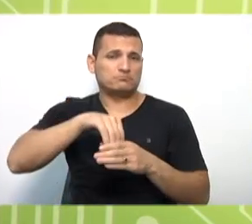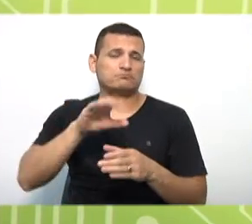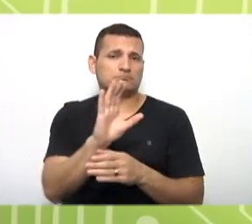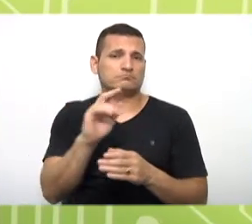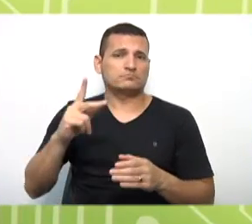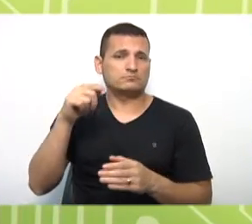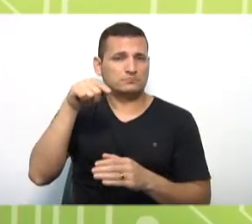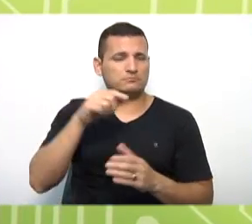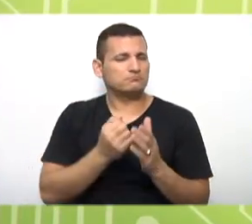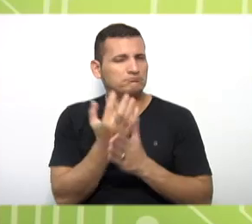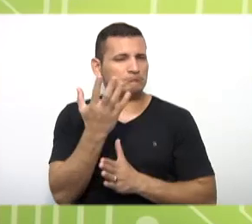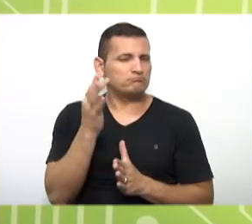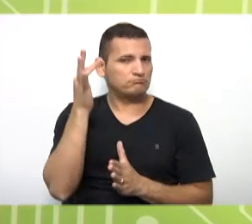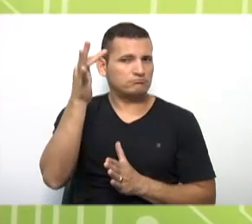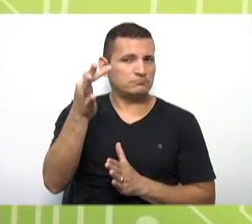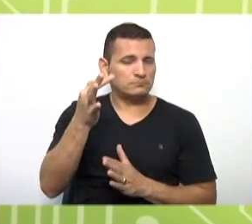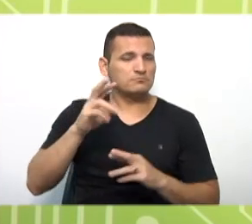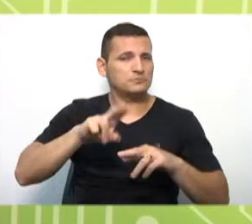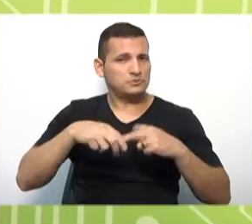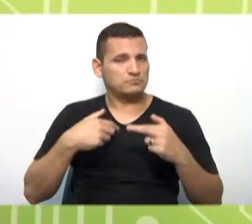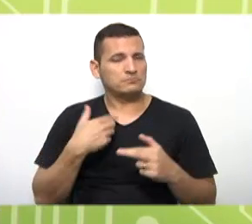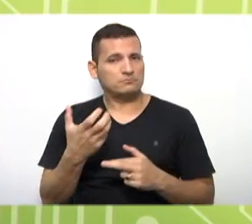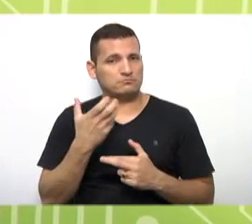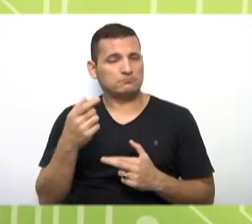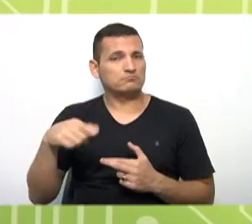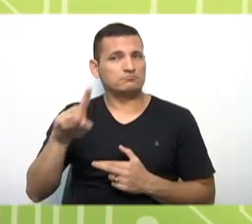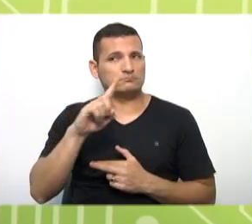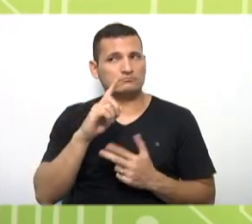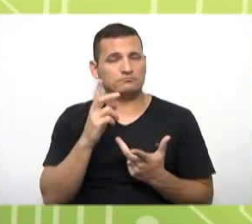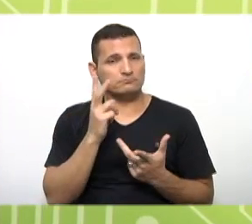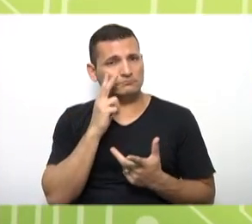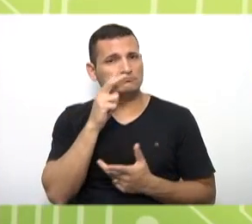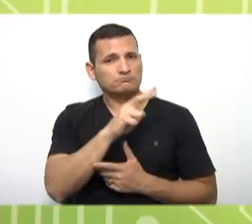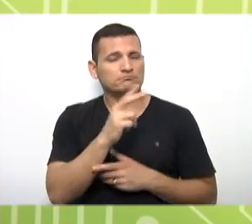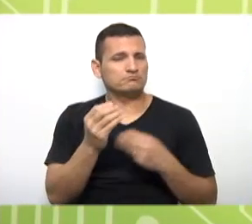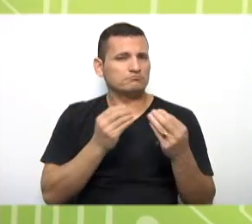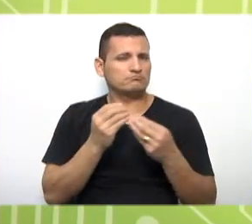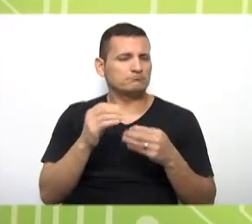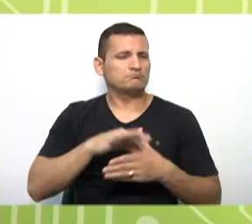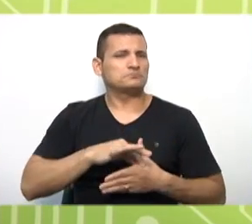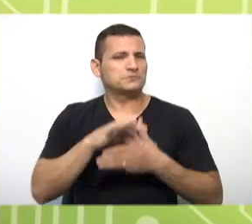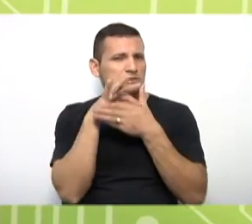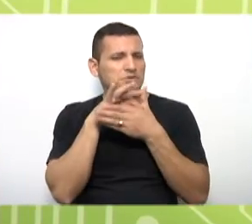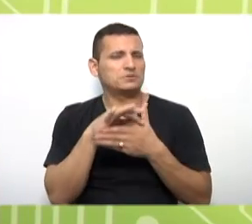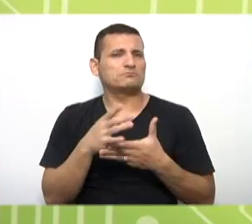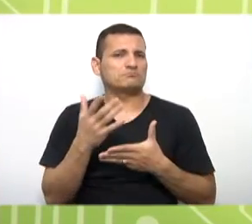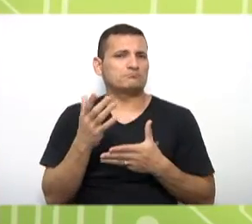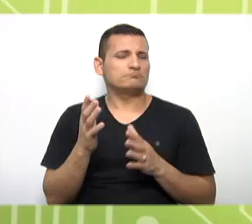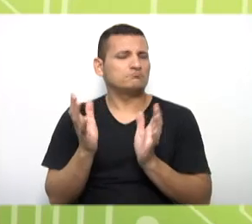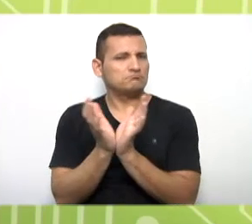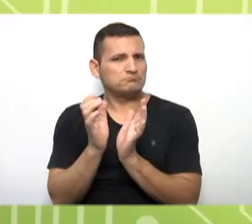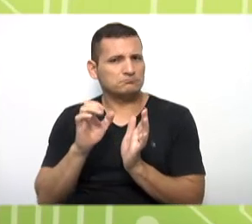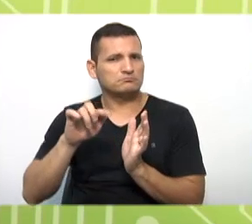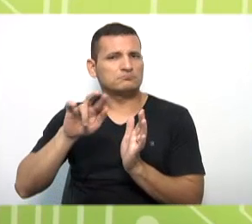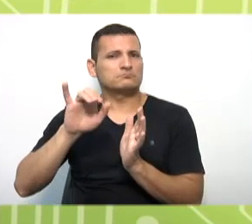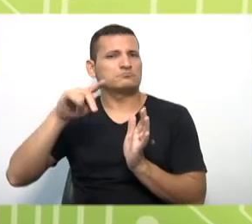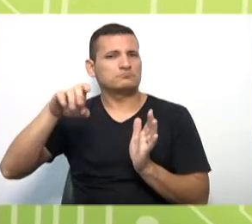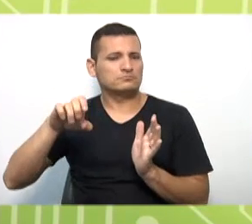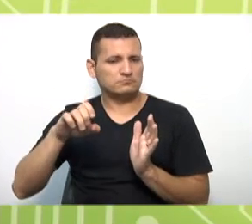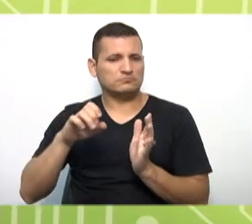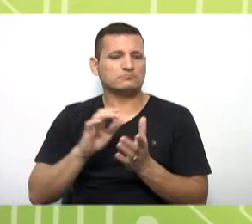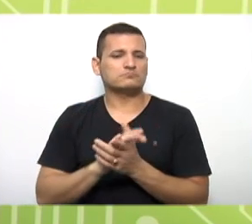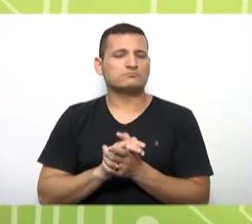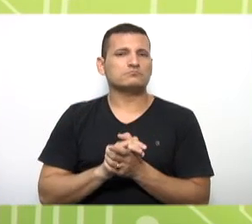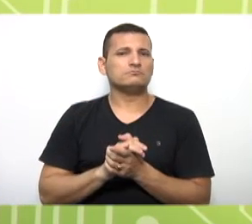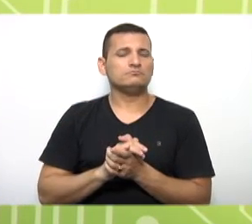criar aí futuramente. Então, por isso eu quero que vocês olhem para vocês como líderes de equipes de alta performance. Uma equipe